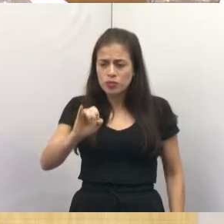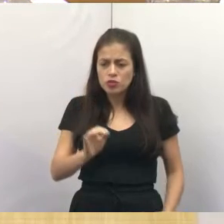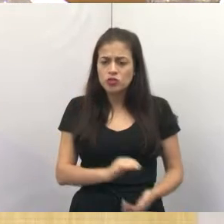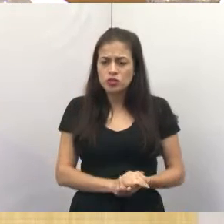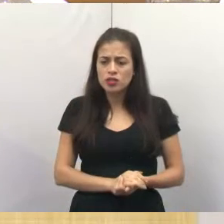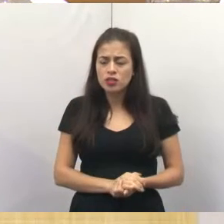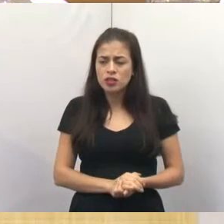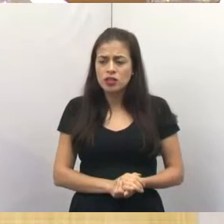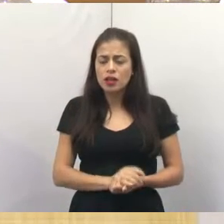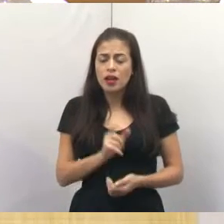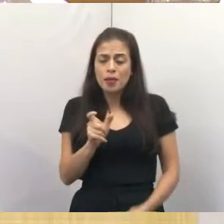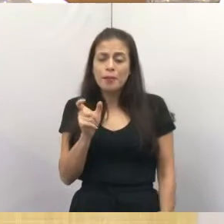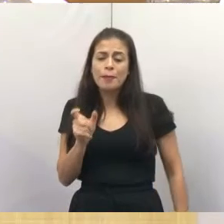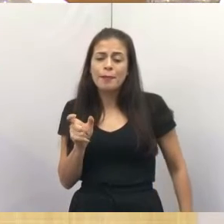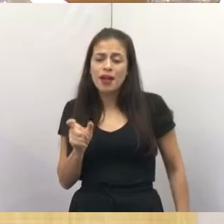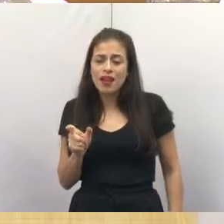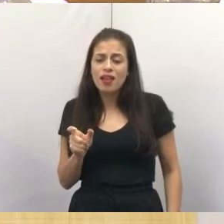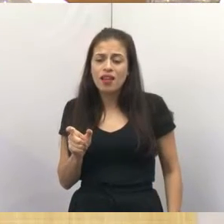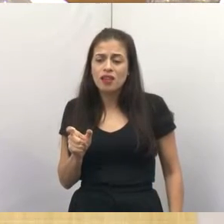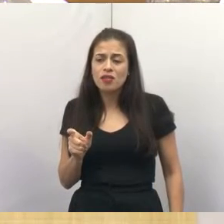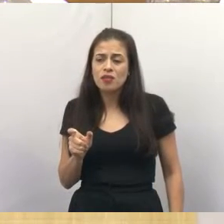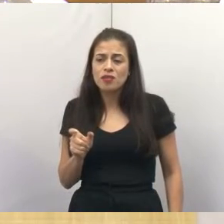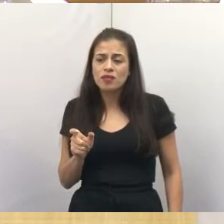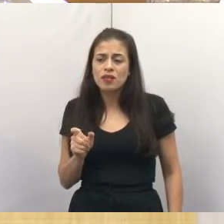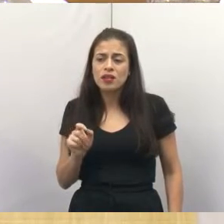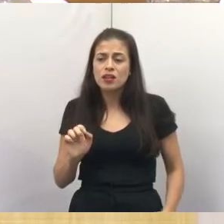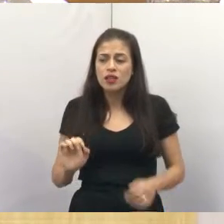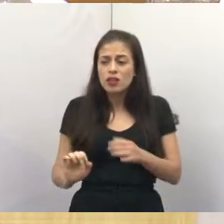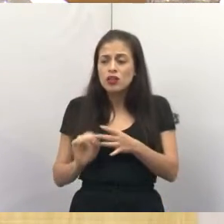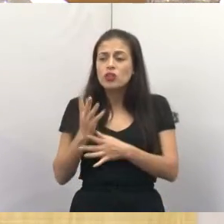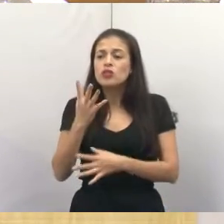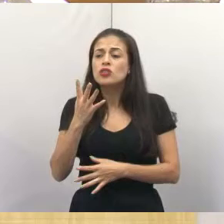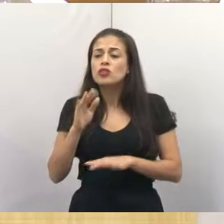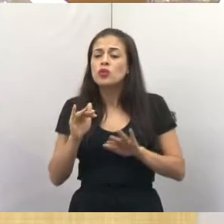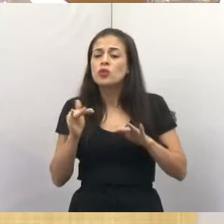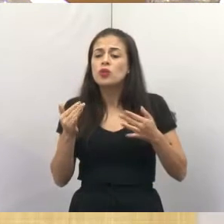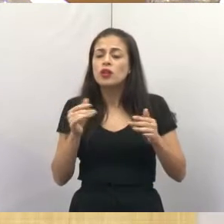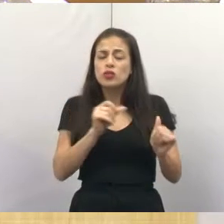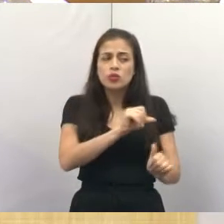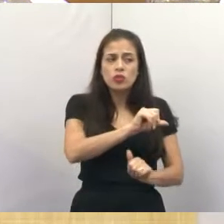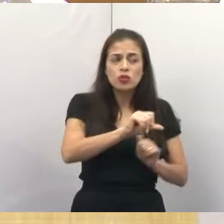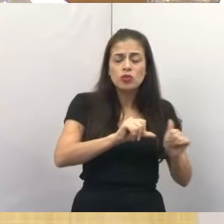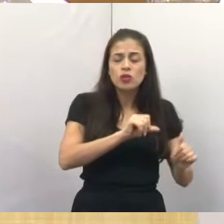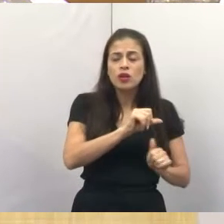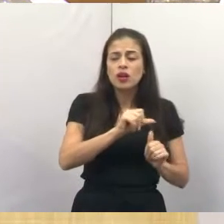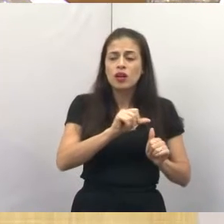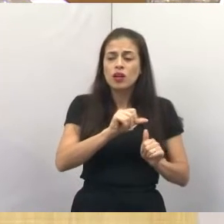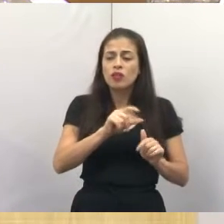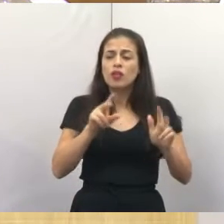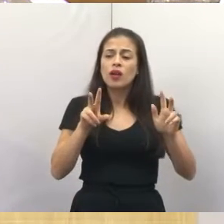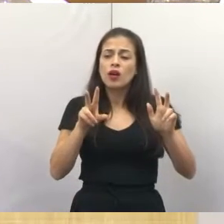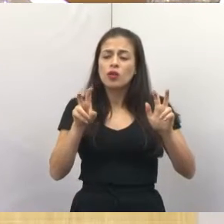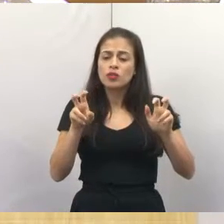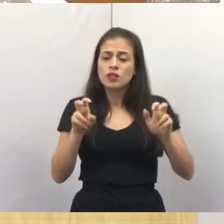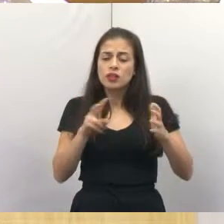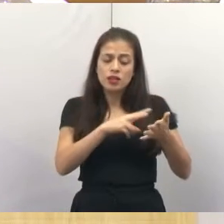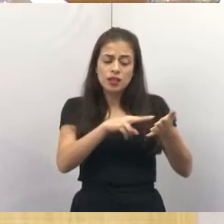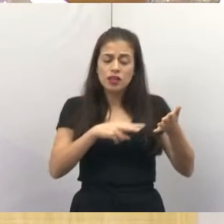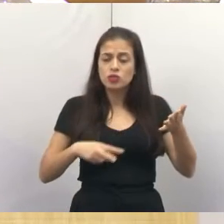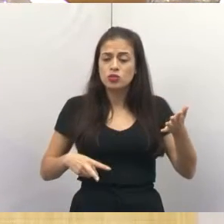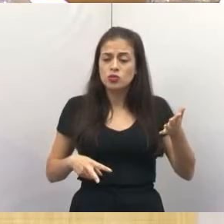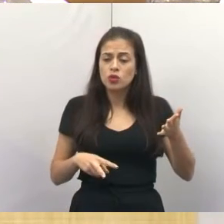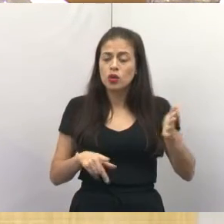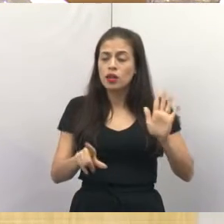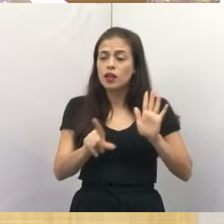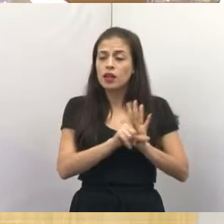Eu quero falar que a palavra jabuti, ela surgiu quando mudavam um texto da lei original e foi